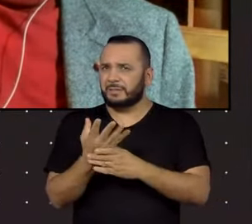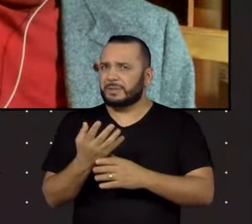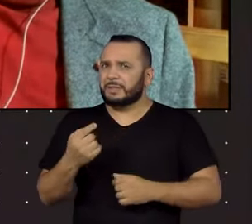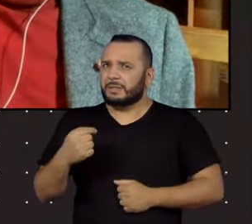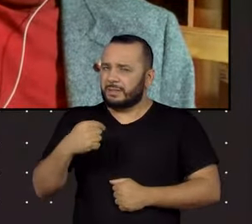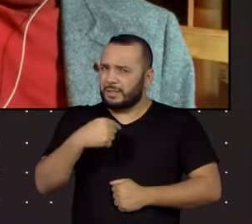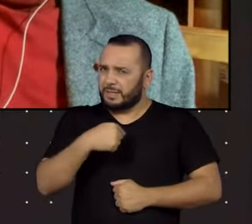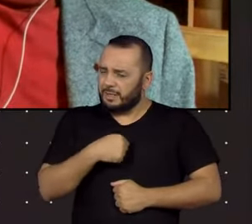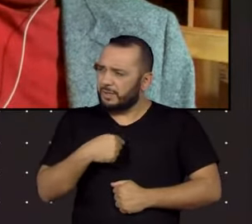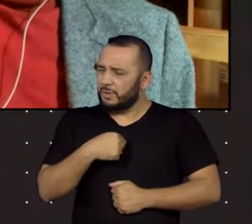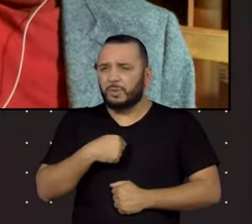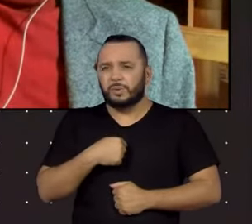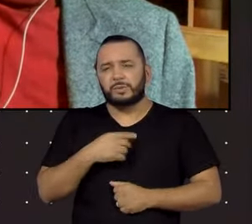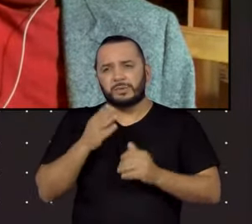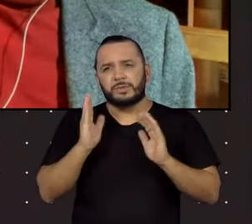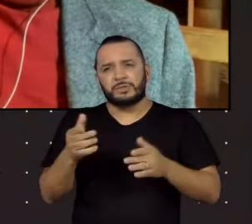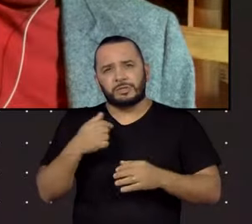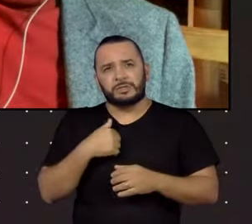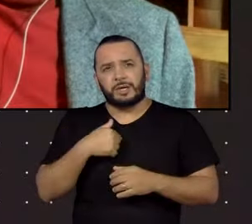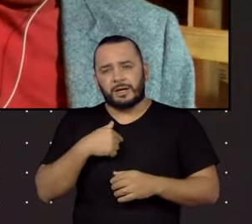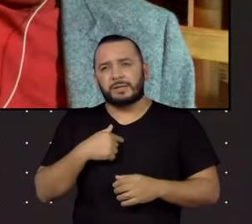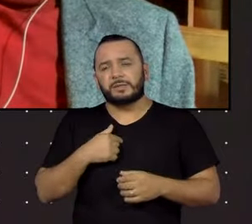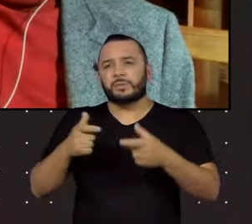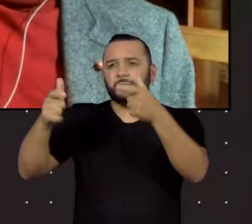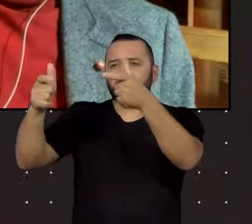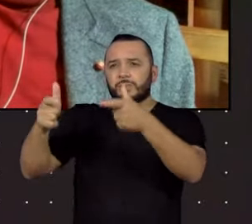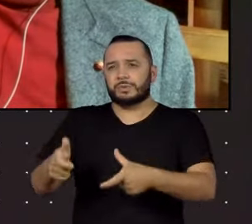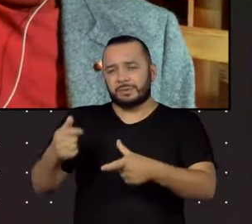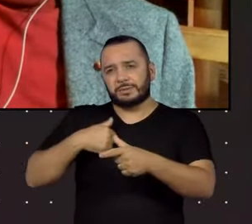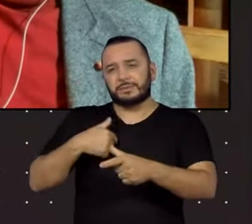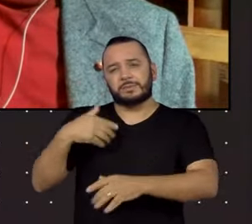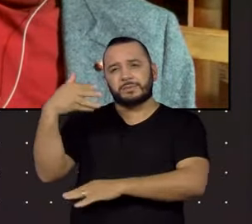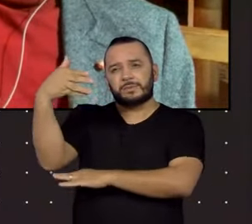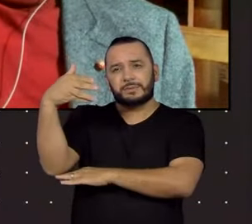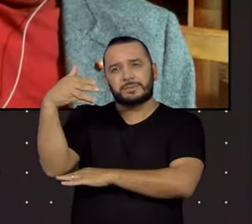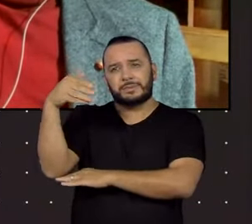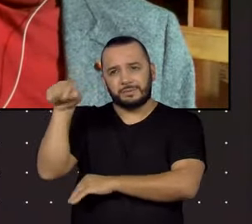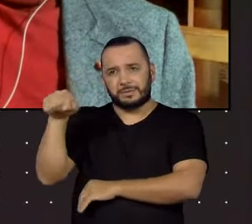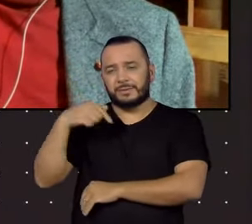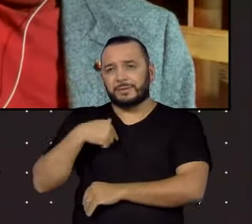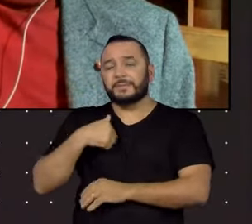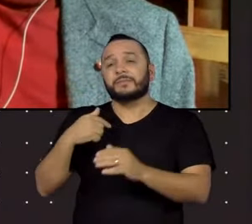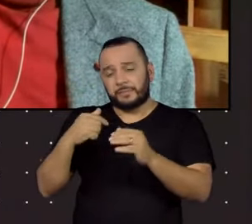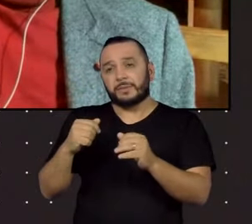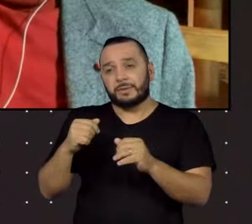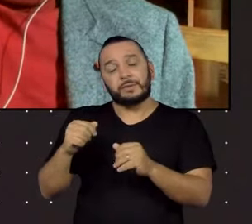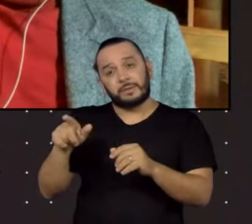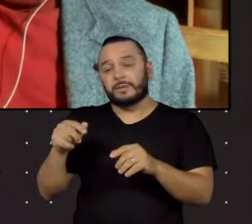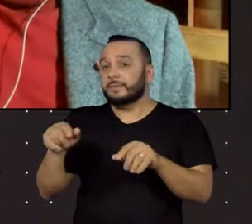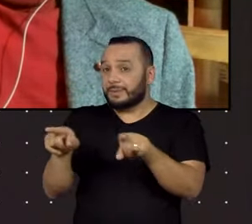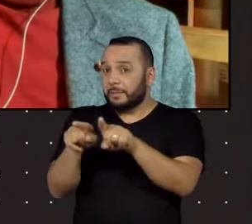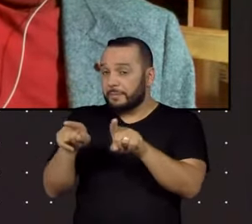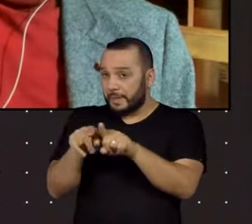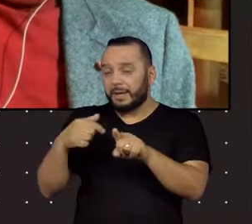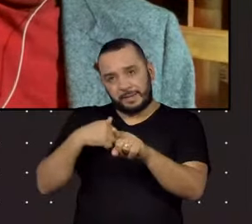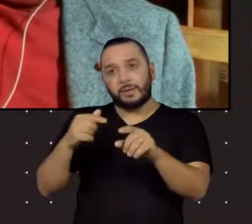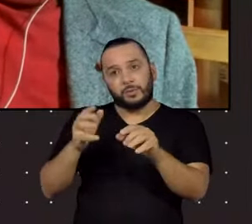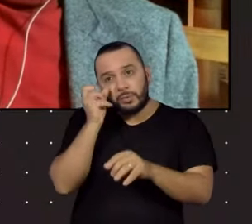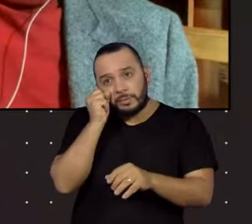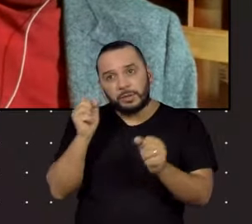eu para Baden-Baden e fiquei hospedado por alguns dias na casa do Júlio, na cidade de